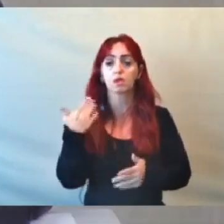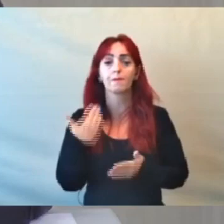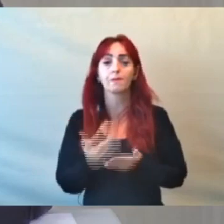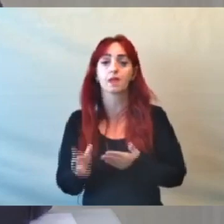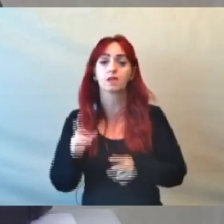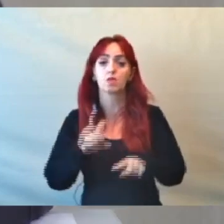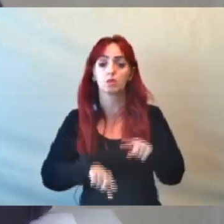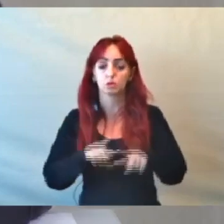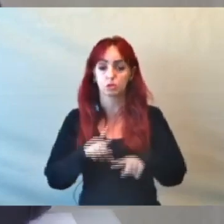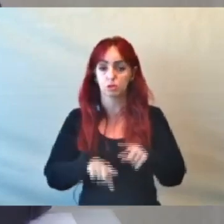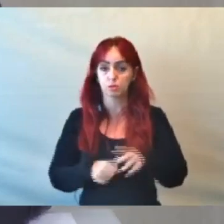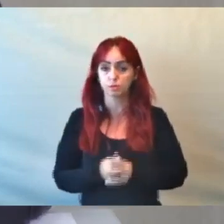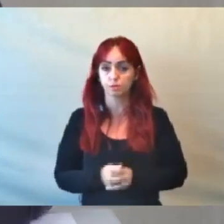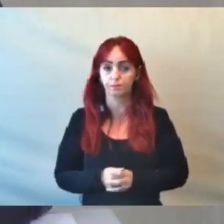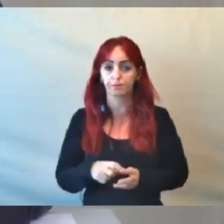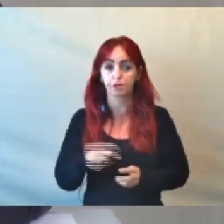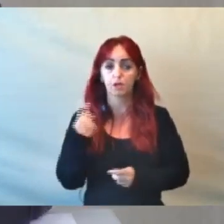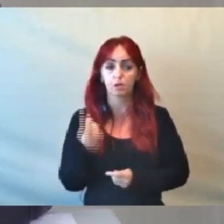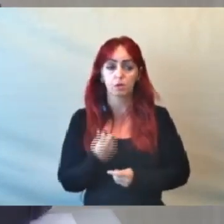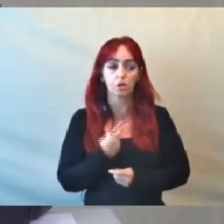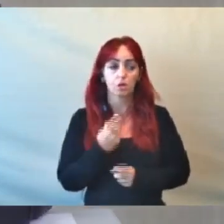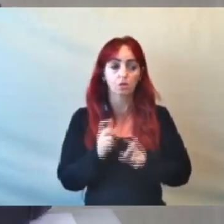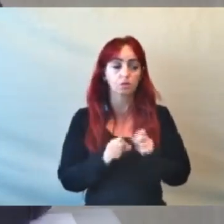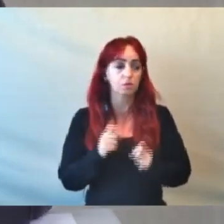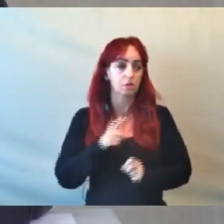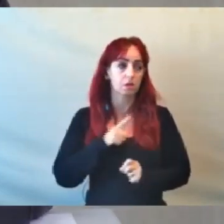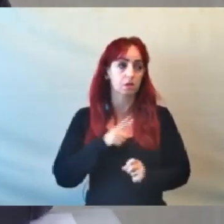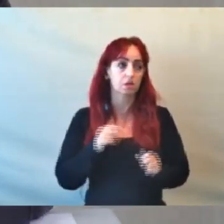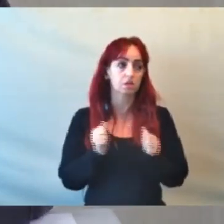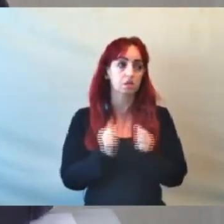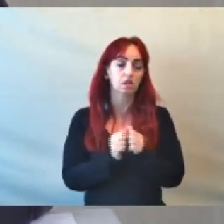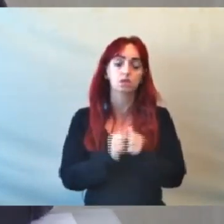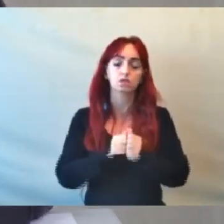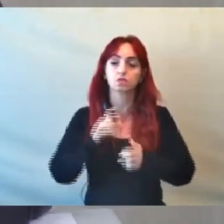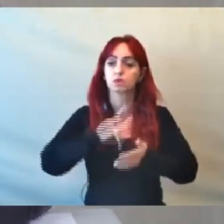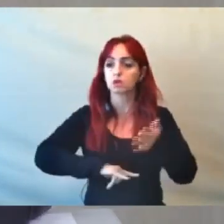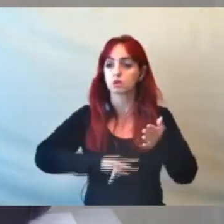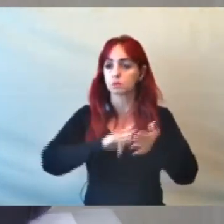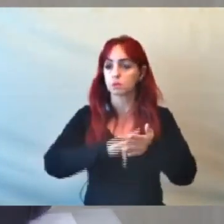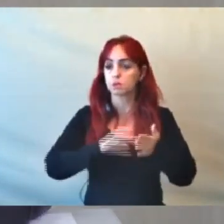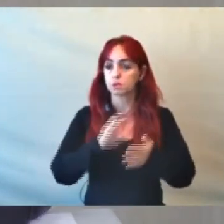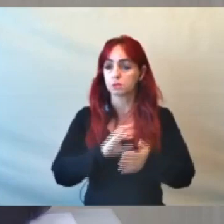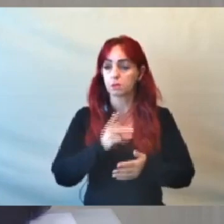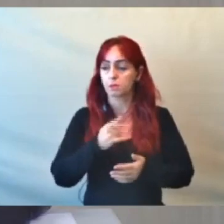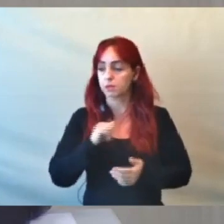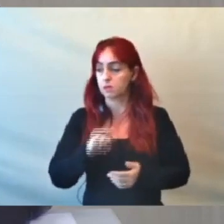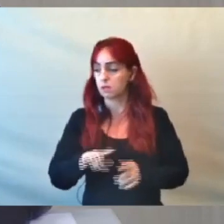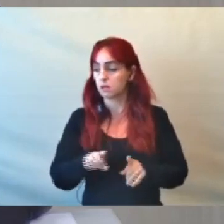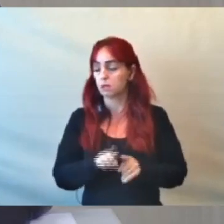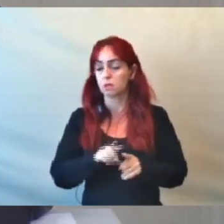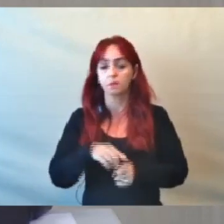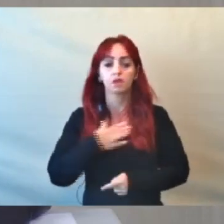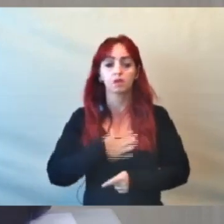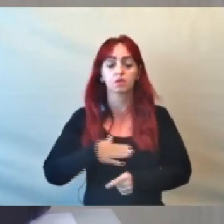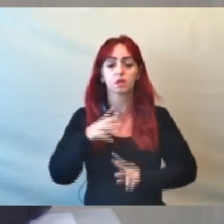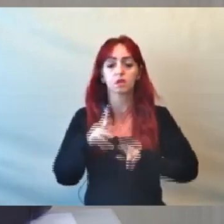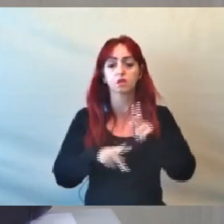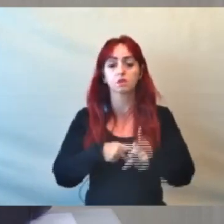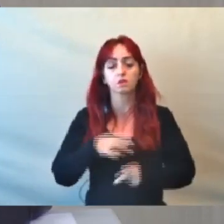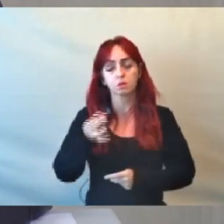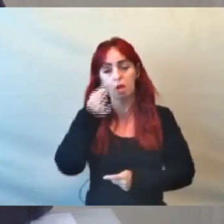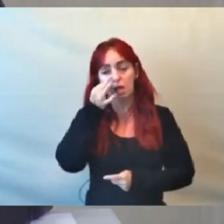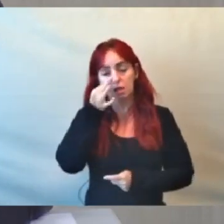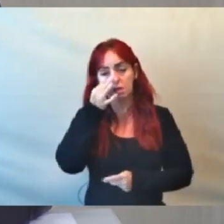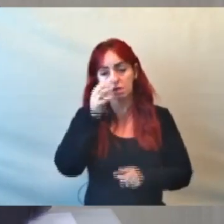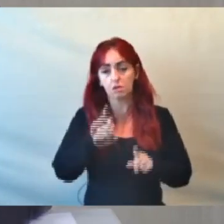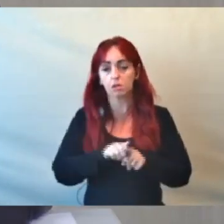vai estar junto com a documentação da CPI, mas gostaria que todos ficassem muito atentos, principalmente meus pares, que